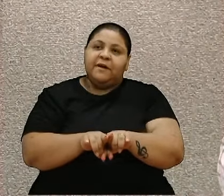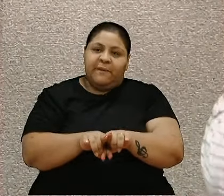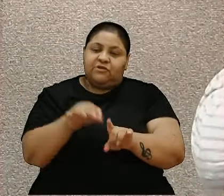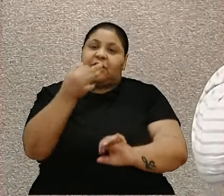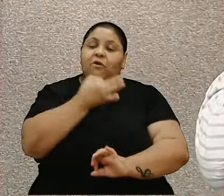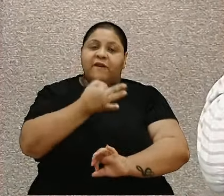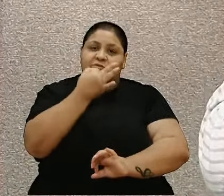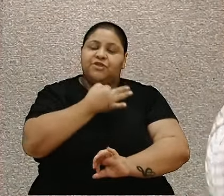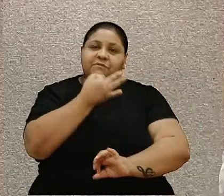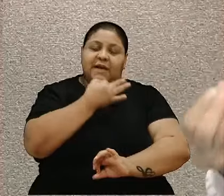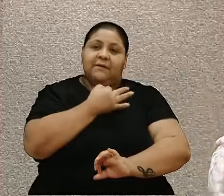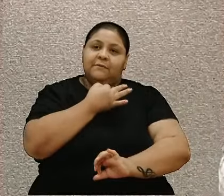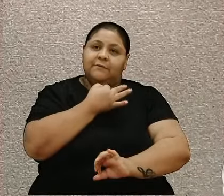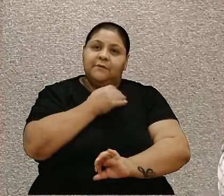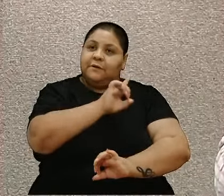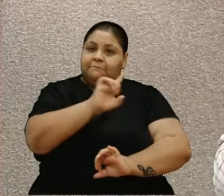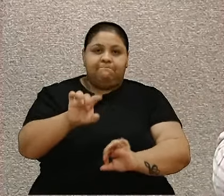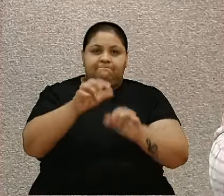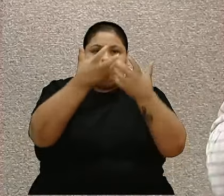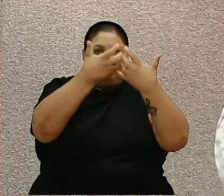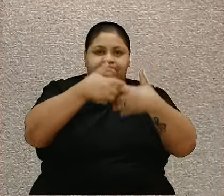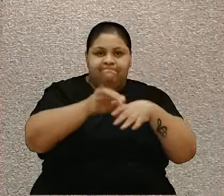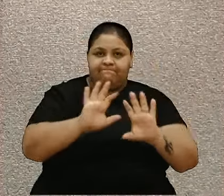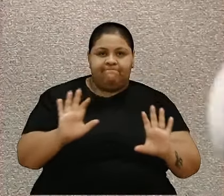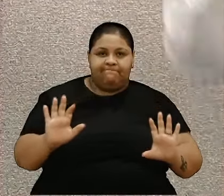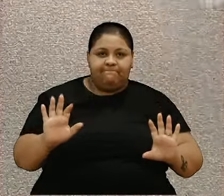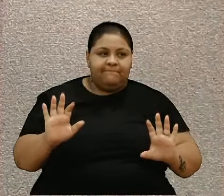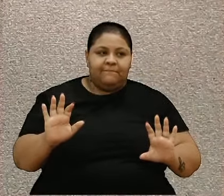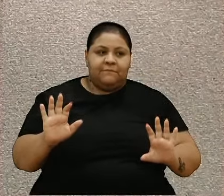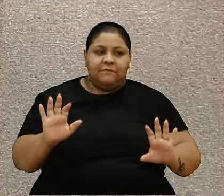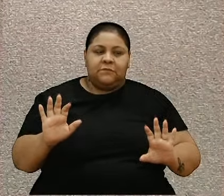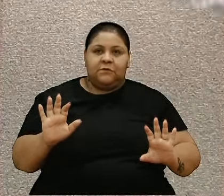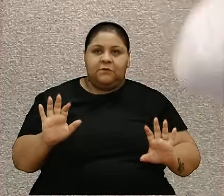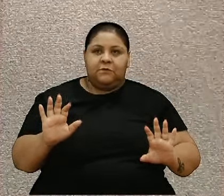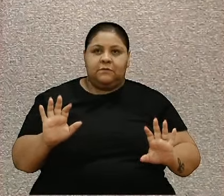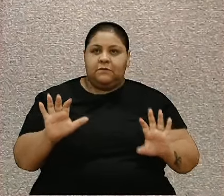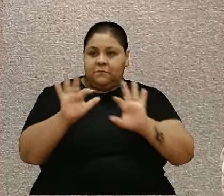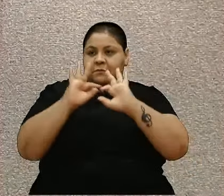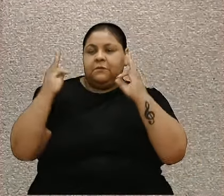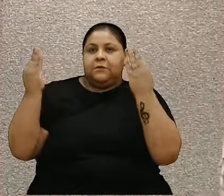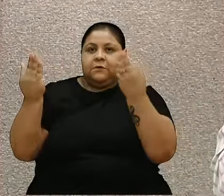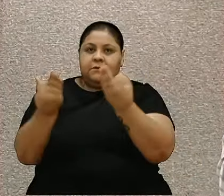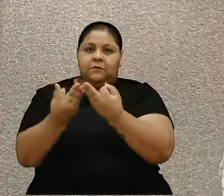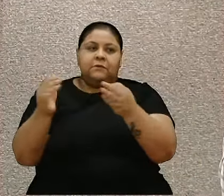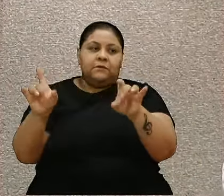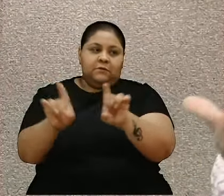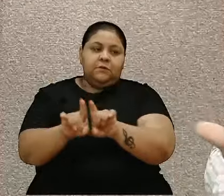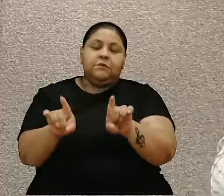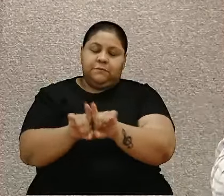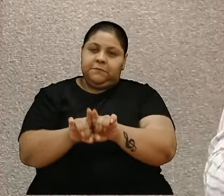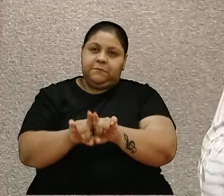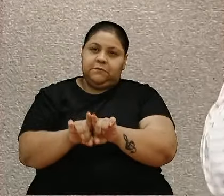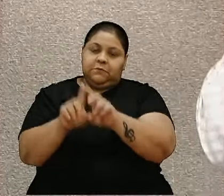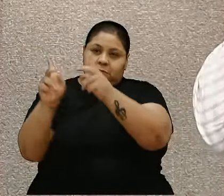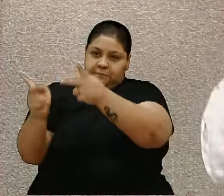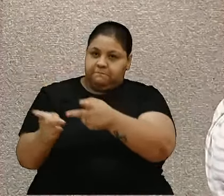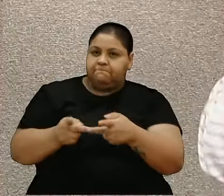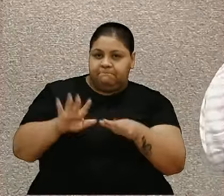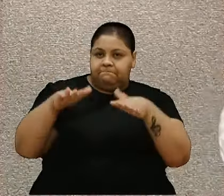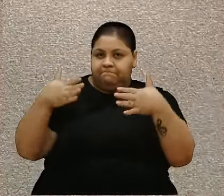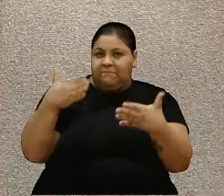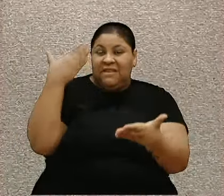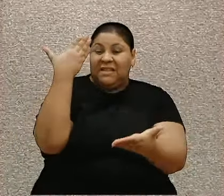Sul não funciona. Como que ela vai visitar o parente lá do Santa Fé? Não visita. Então, ela